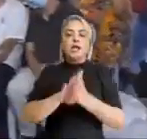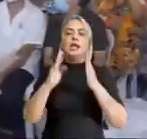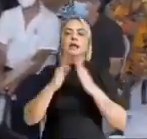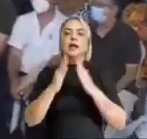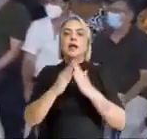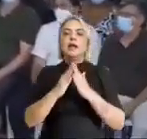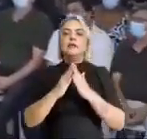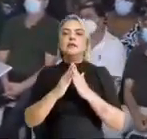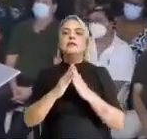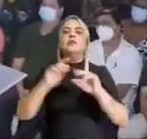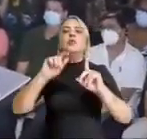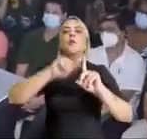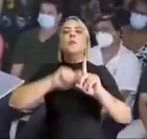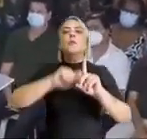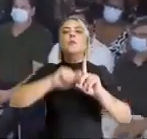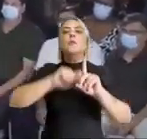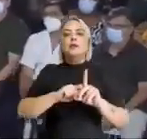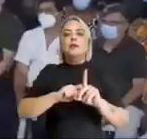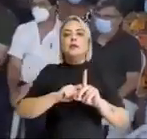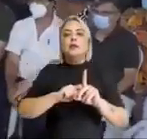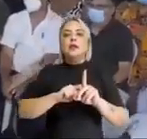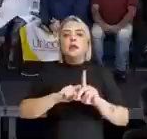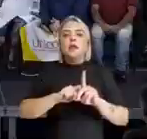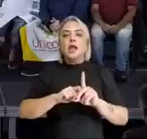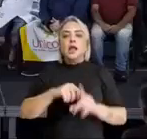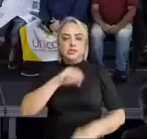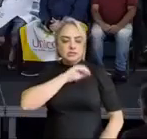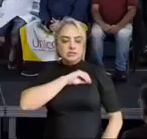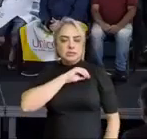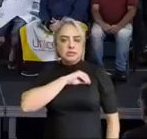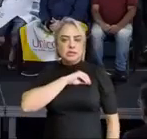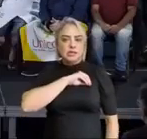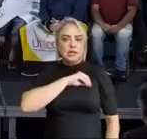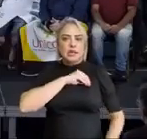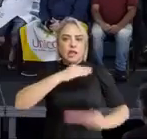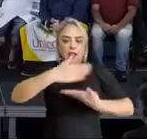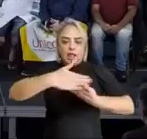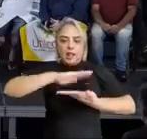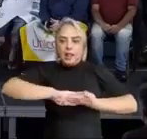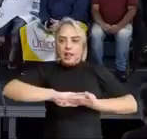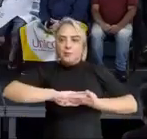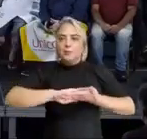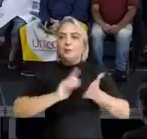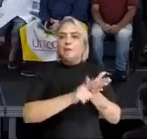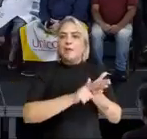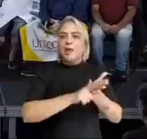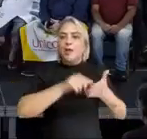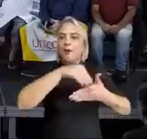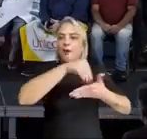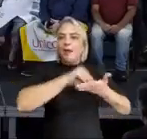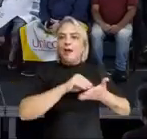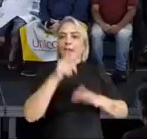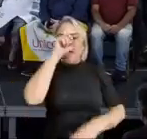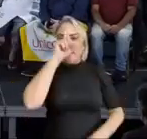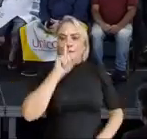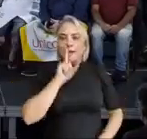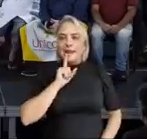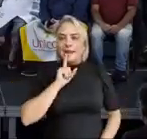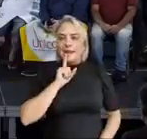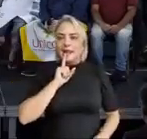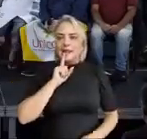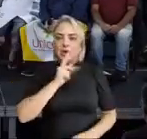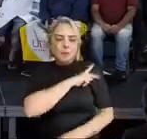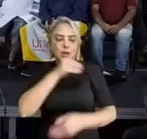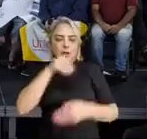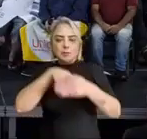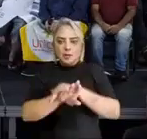mês. Naquele tempo a gente recebia salário dentro de uma envelope amarela. O patrão nos pagava, a gente colocava o dinheiro,